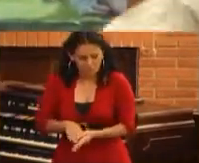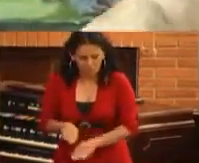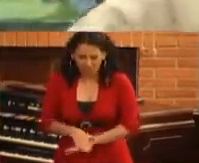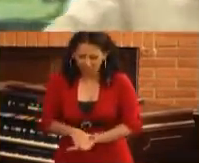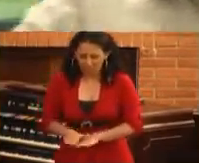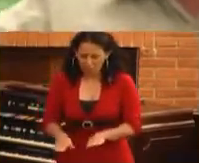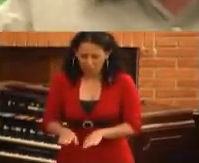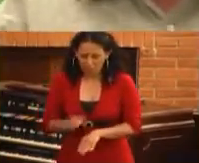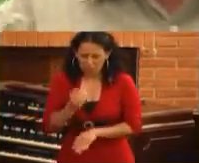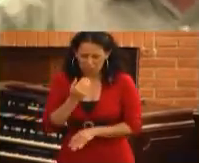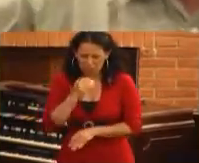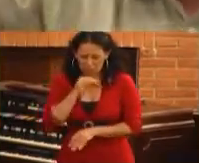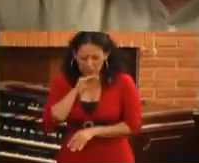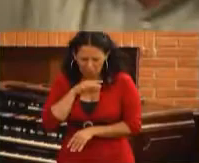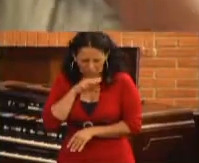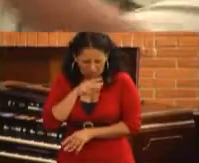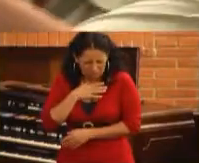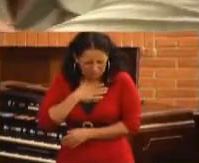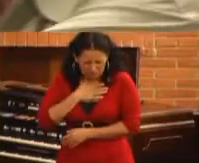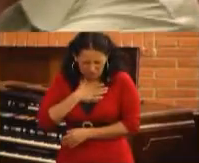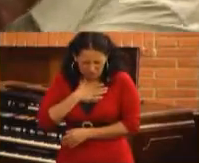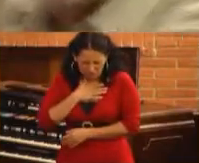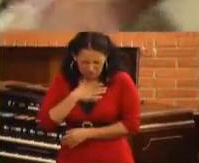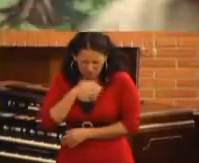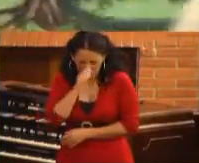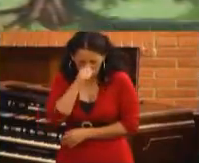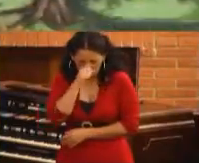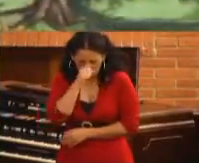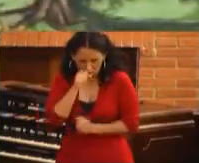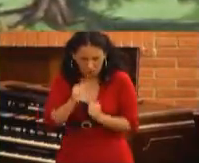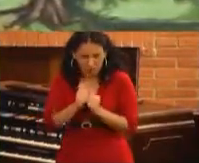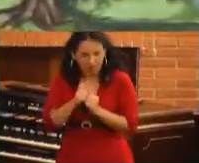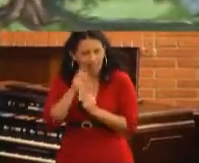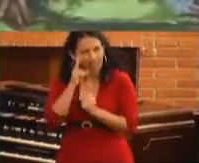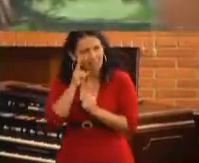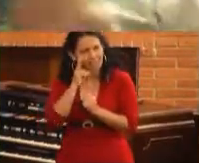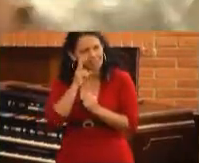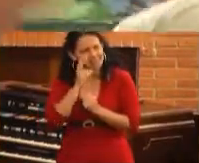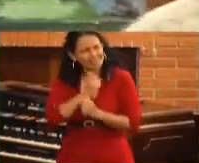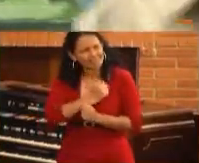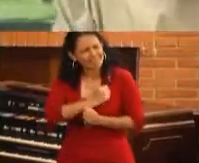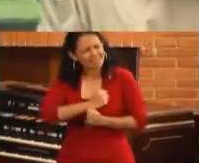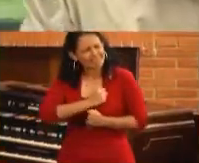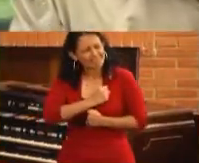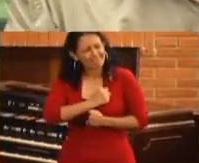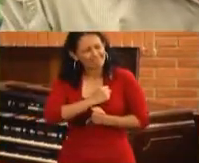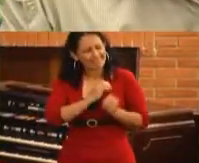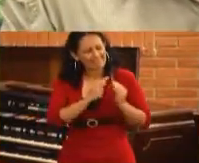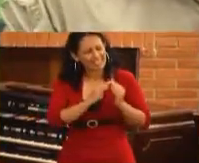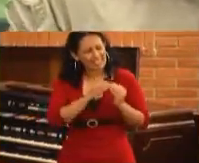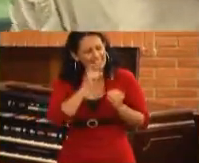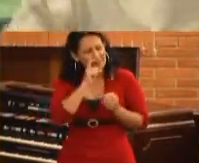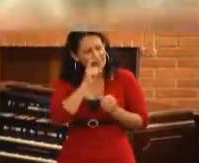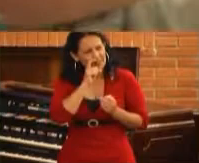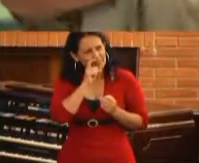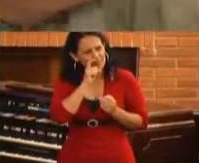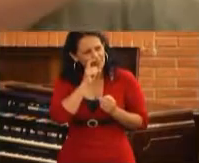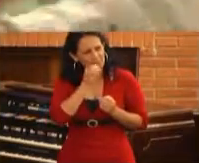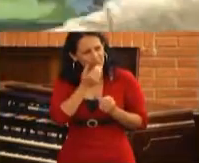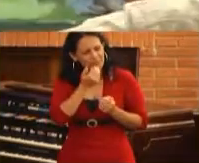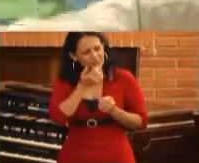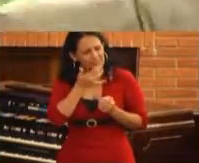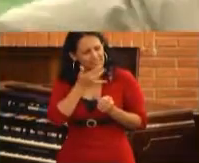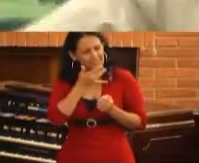não servia mais. Agora ele lembrava do pão quentinho da casa do pai. Ele disse, eu quero voltar para lá. Eu quero ser tratado, nem